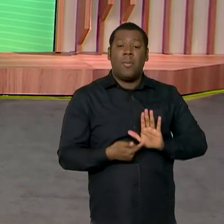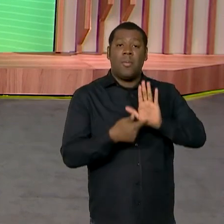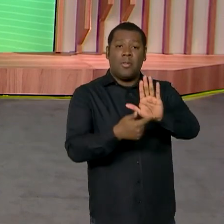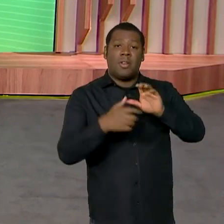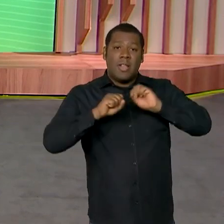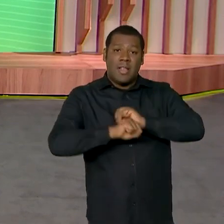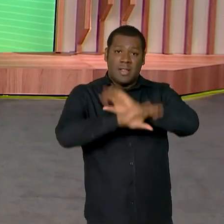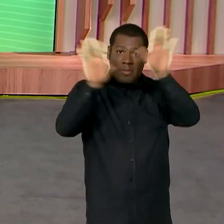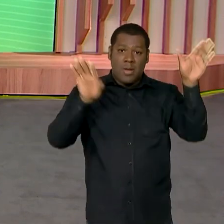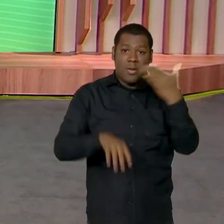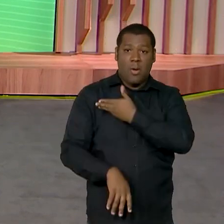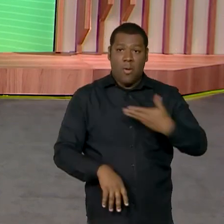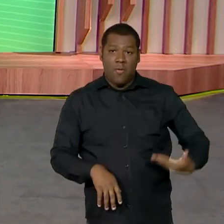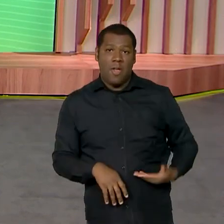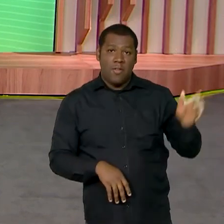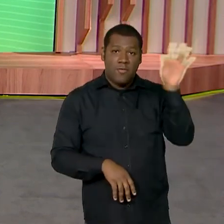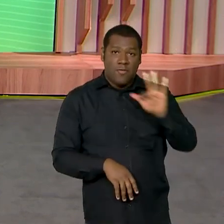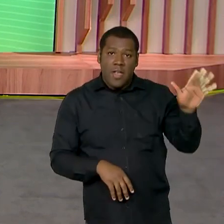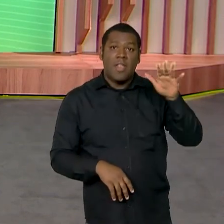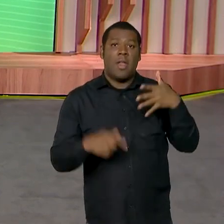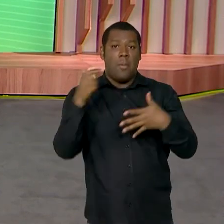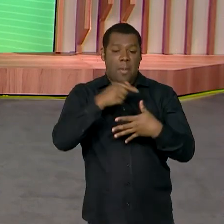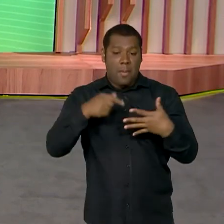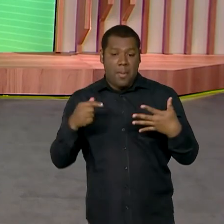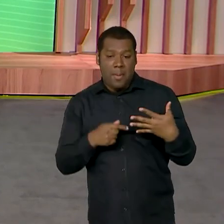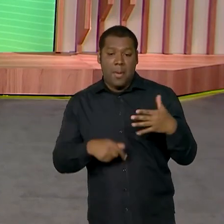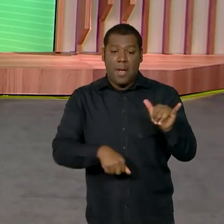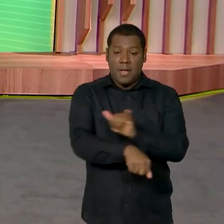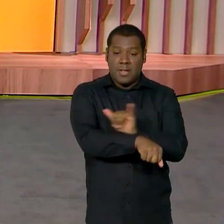as entregas do governo federal na sua cidade e